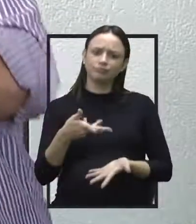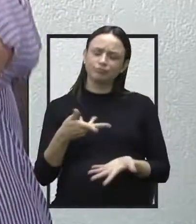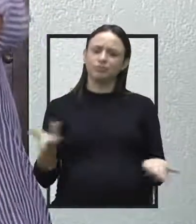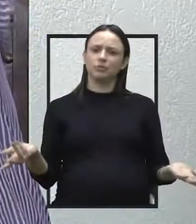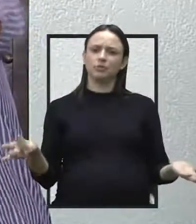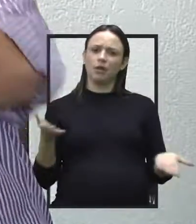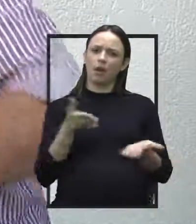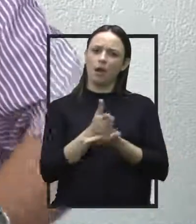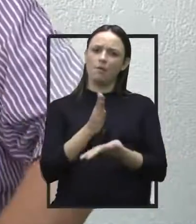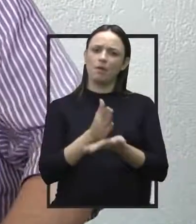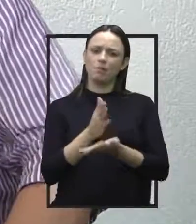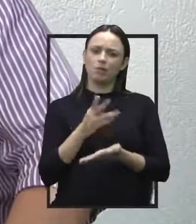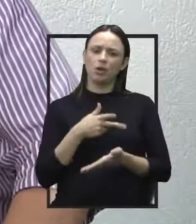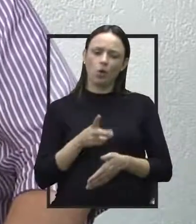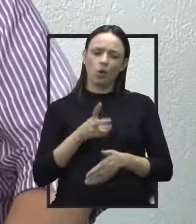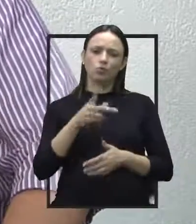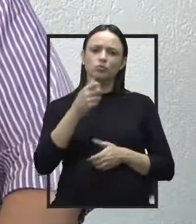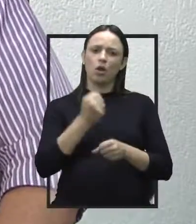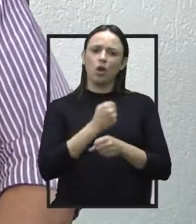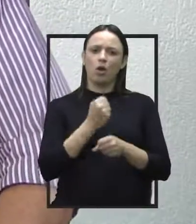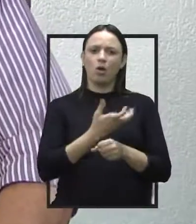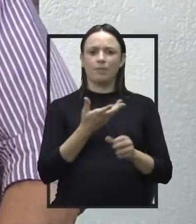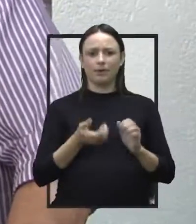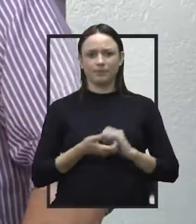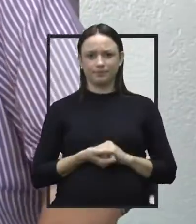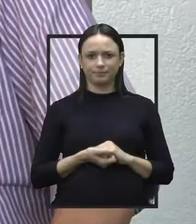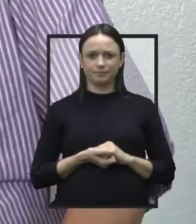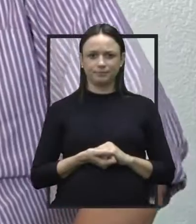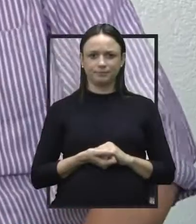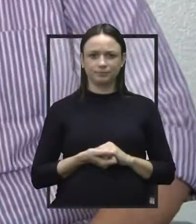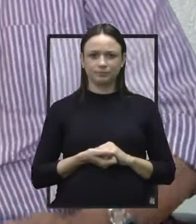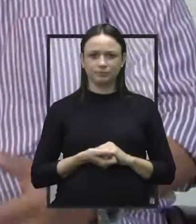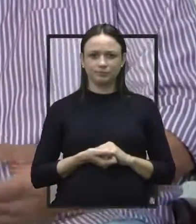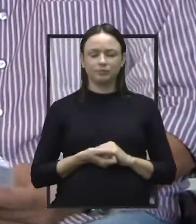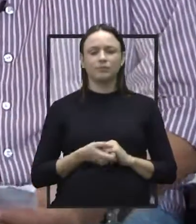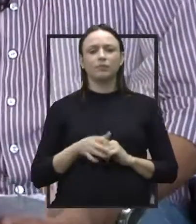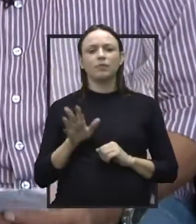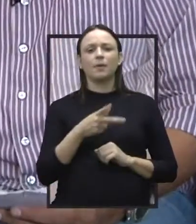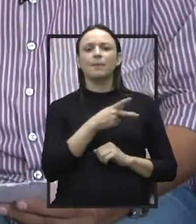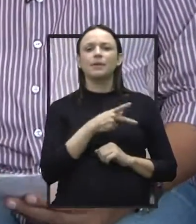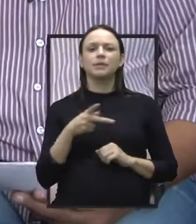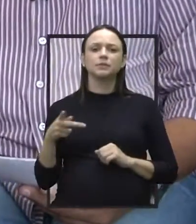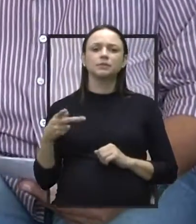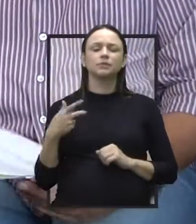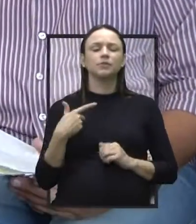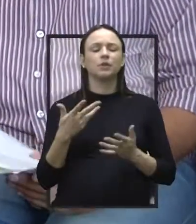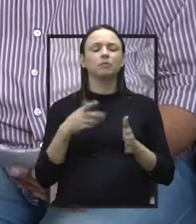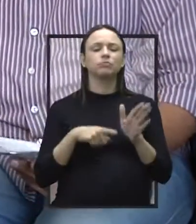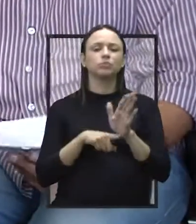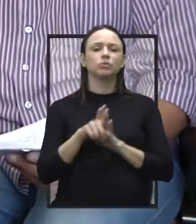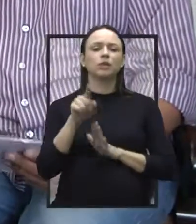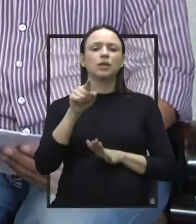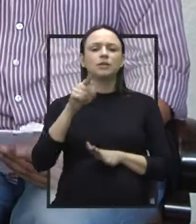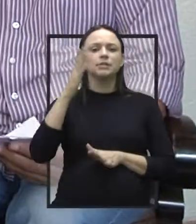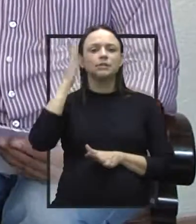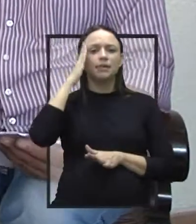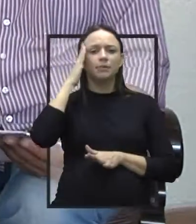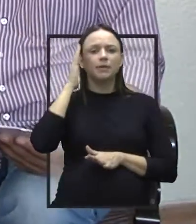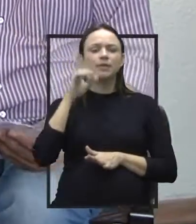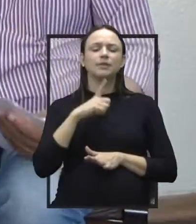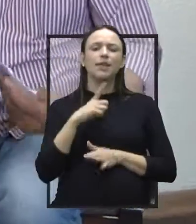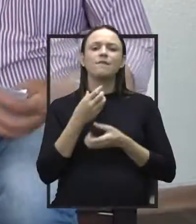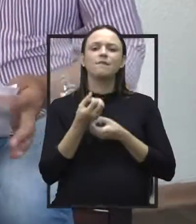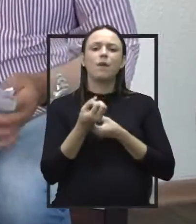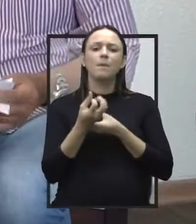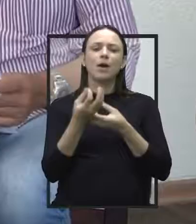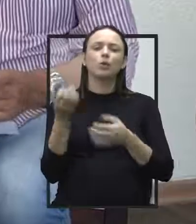aprovação para que a gente possa dar continuidade naquela obra. Presidente, para a gente encerrar, eu gostaria de saber se o senhor tem informações